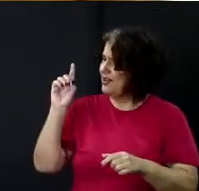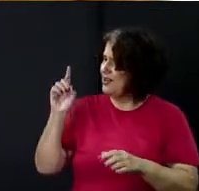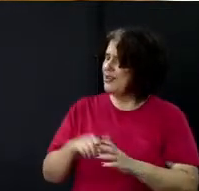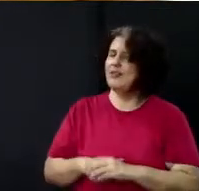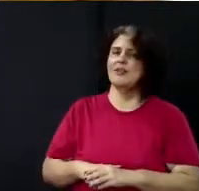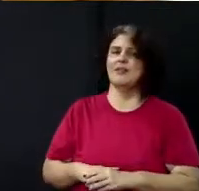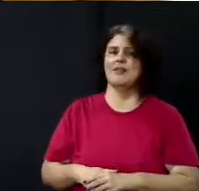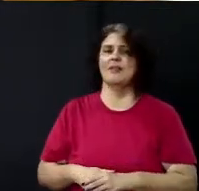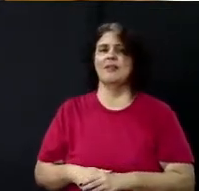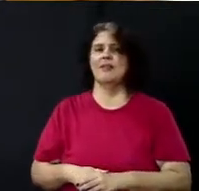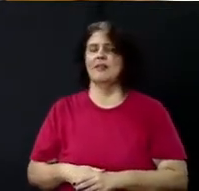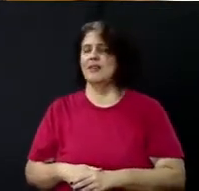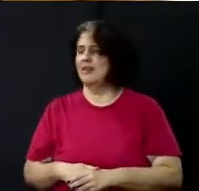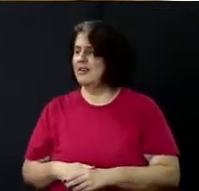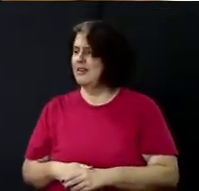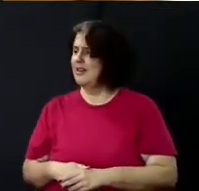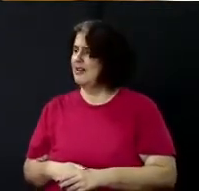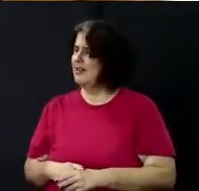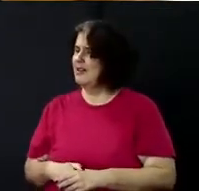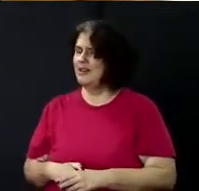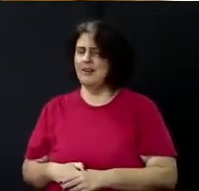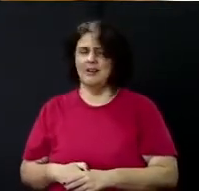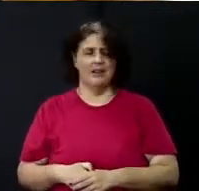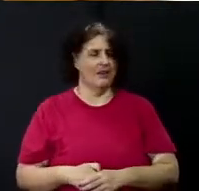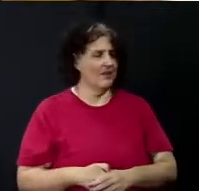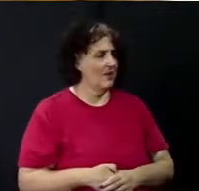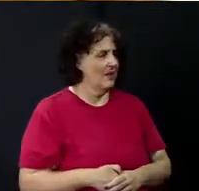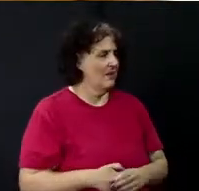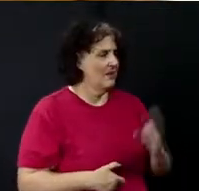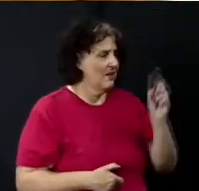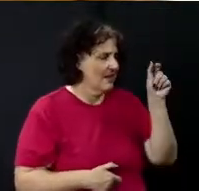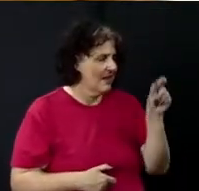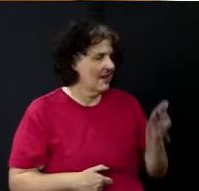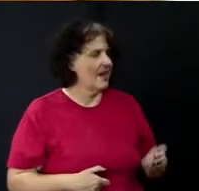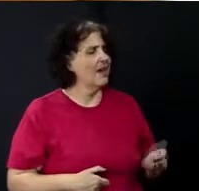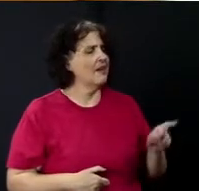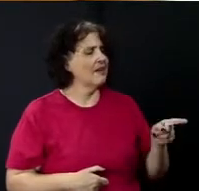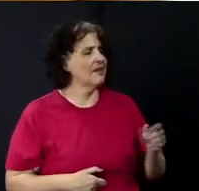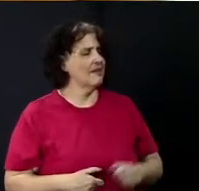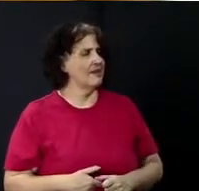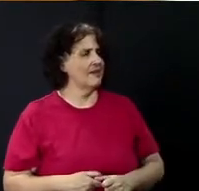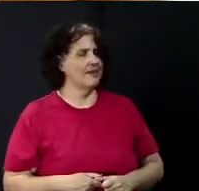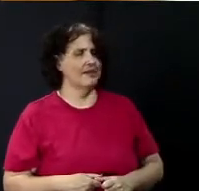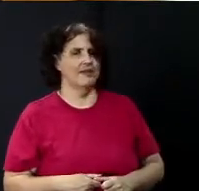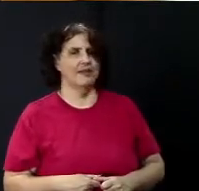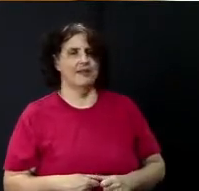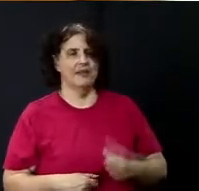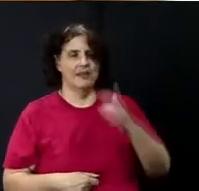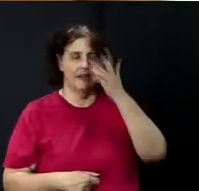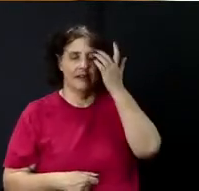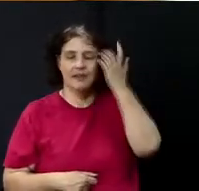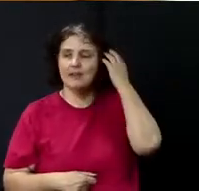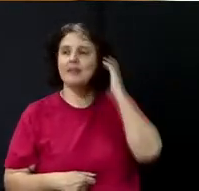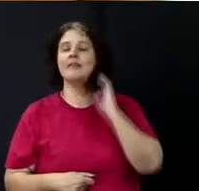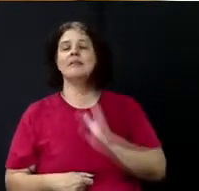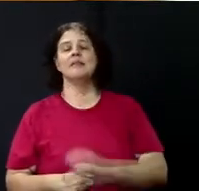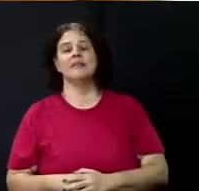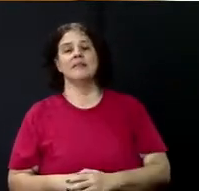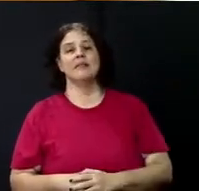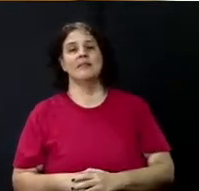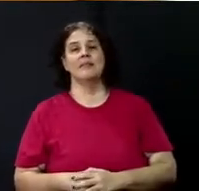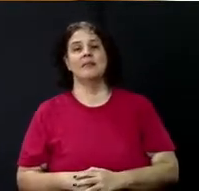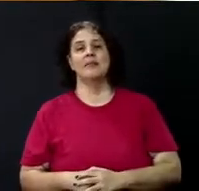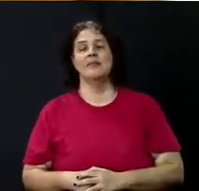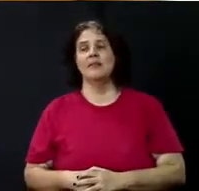E Jesus lhe disse: já o tens visto, e é o que fala contigo. Então afirmou ele: